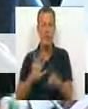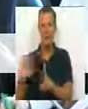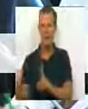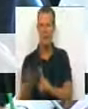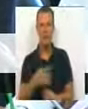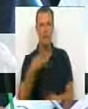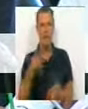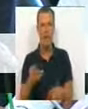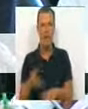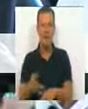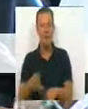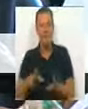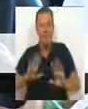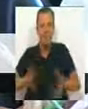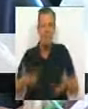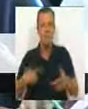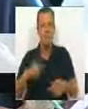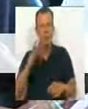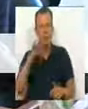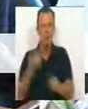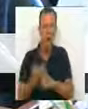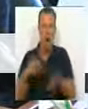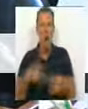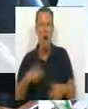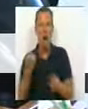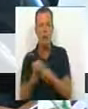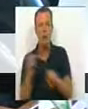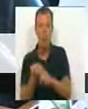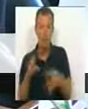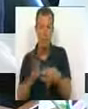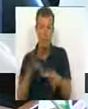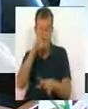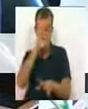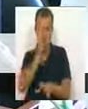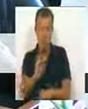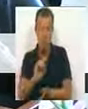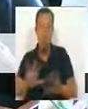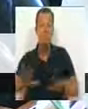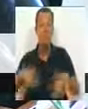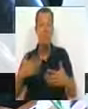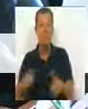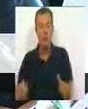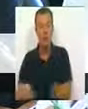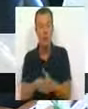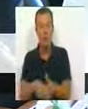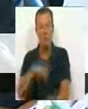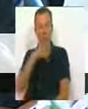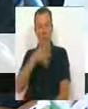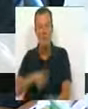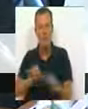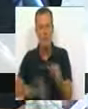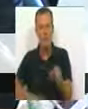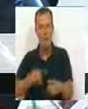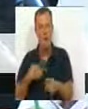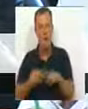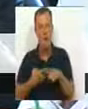ser reconhecida como um valor estratégico de atuação do Estado. E, portanto, insistindo na minha declaração de